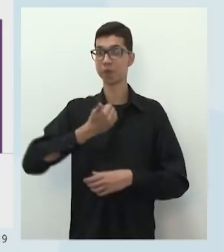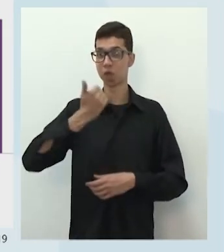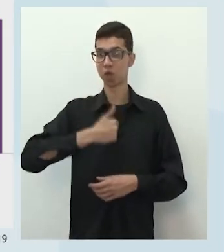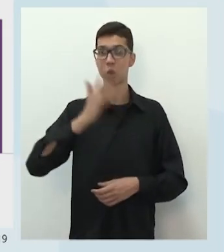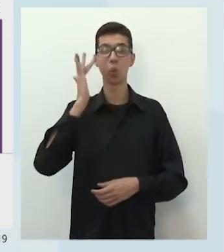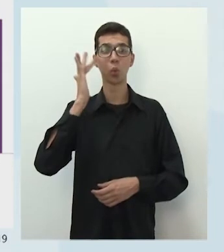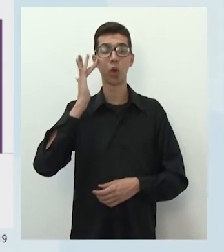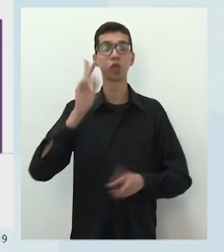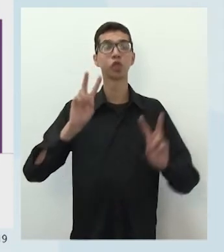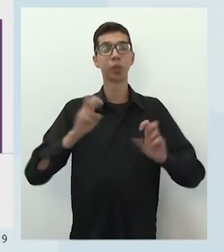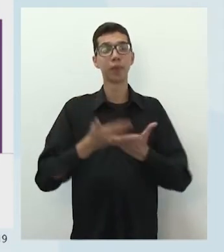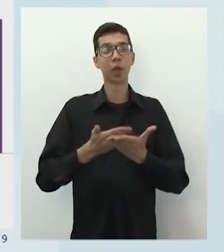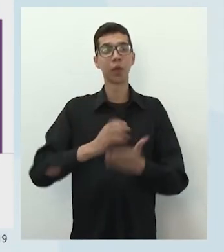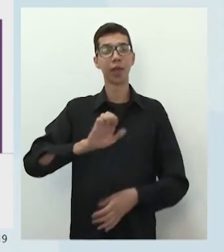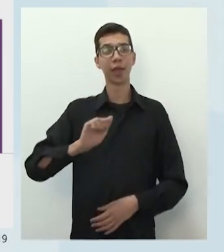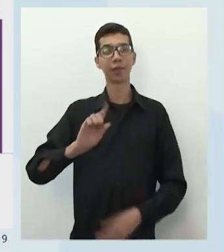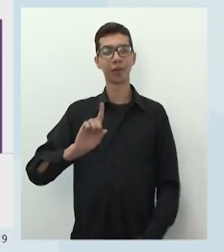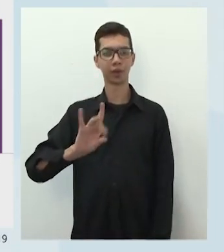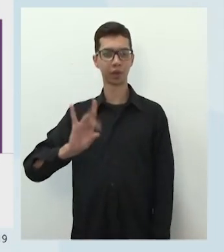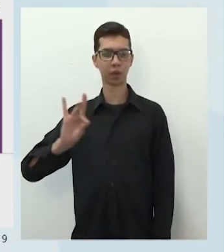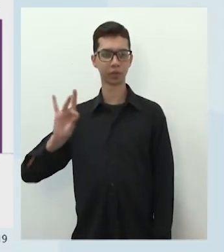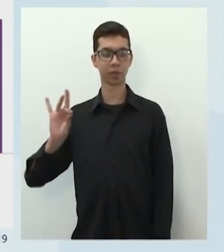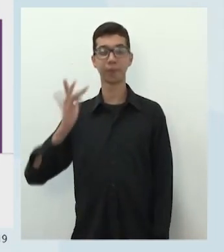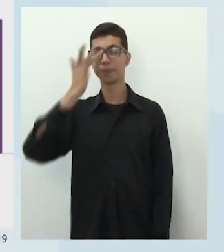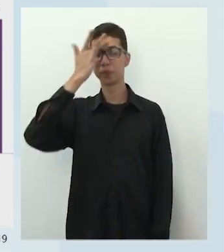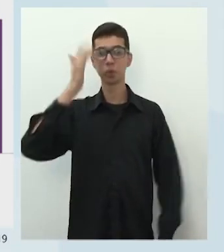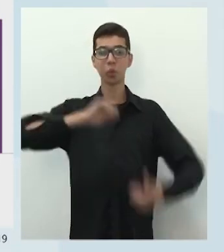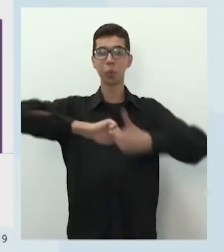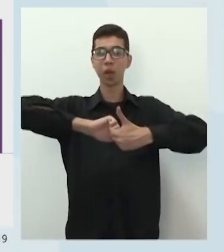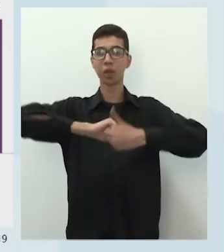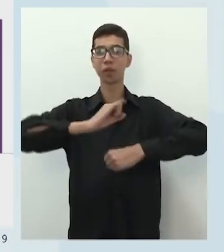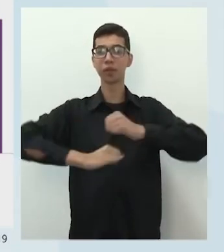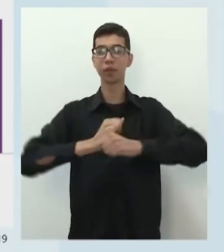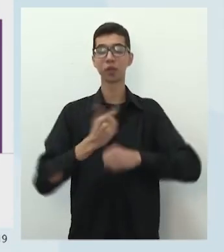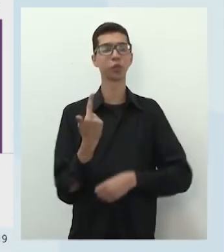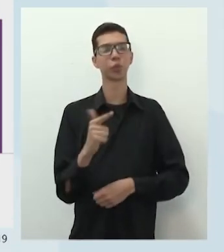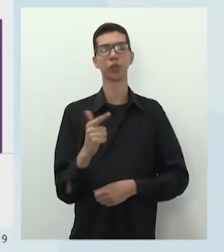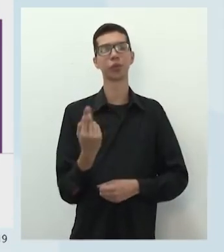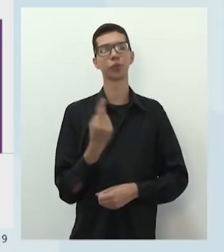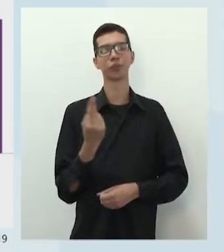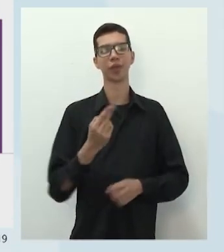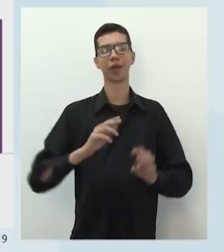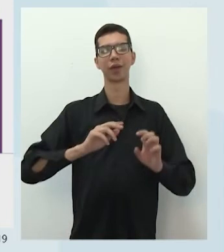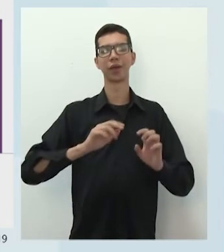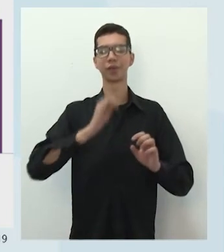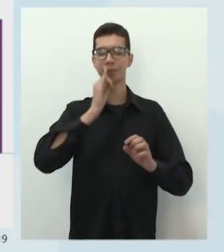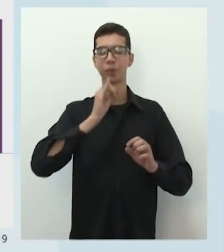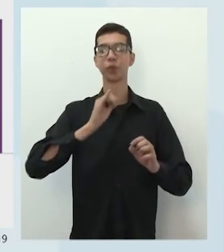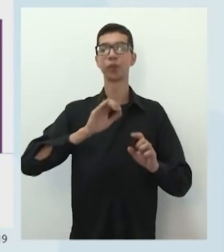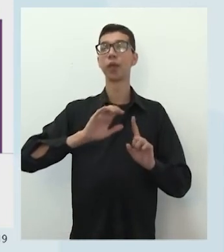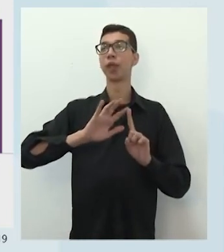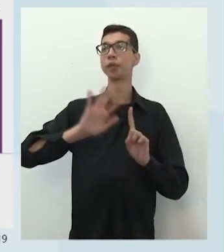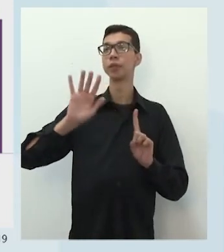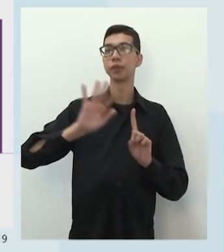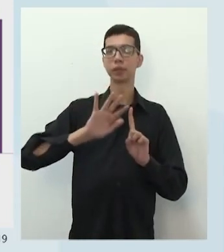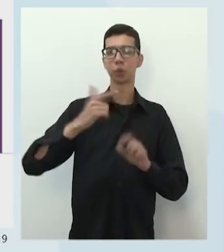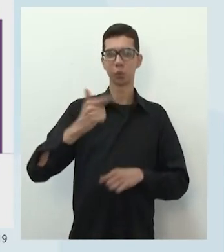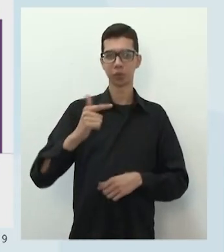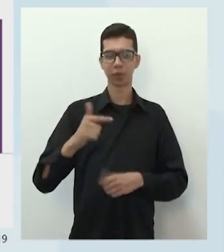num país que eu ainda tenho 11% de adolescentes sem acesso à internet. E isso, se vocês observarem essas colunas à sua direita,